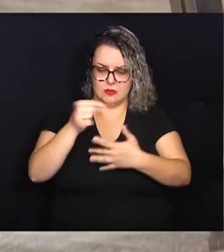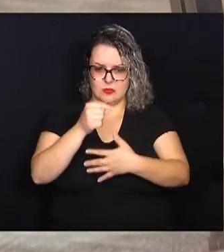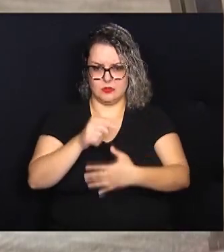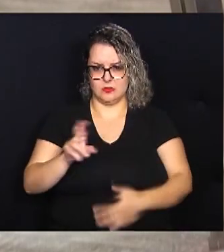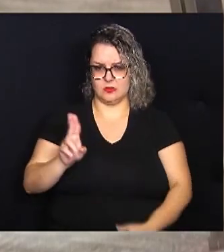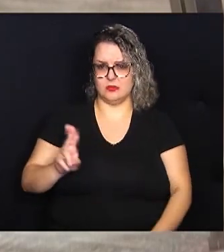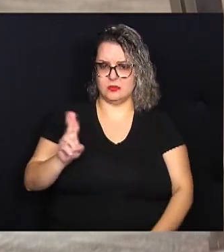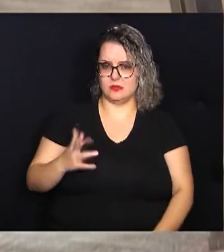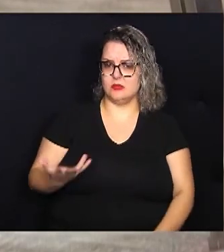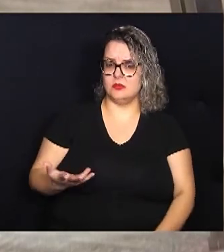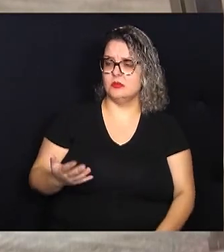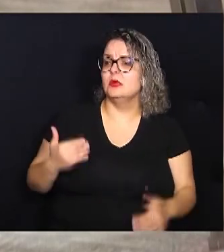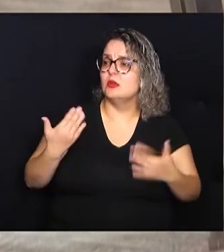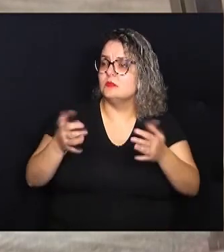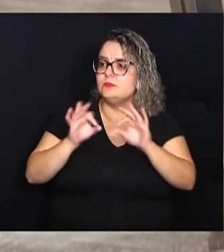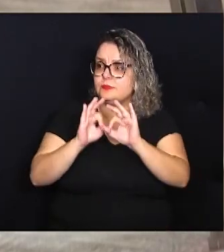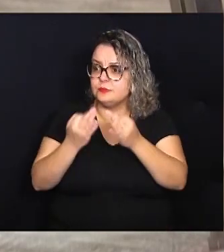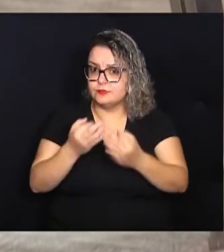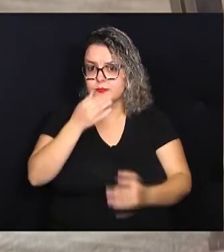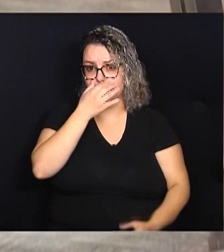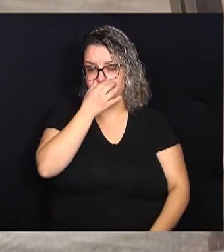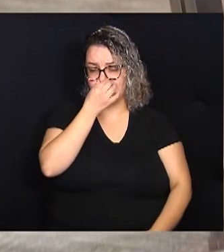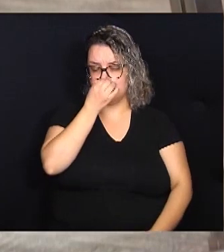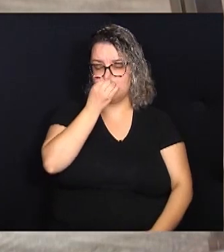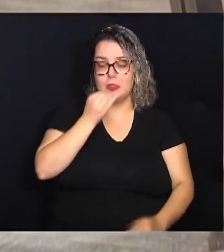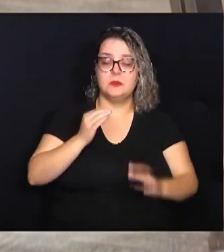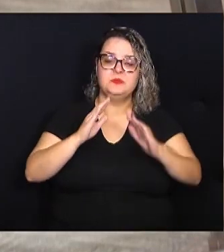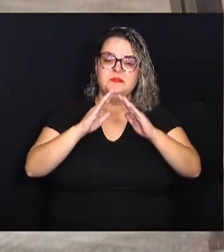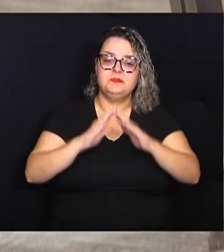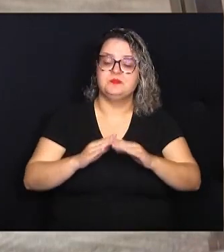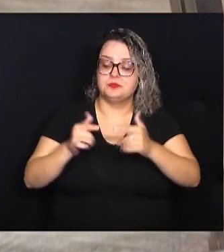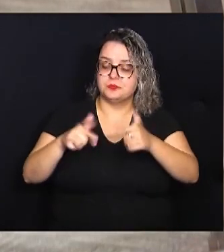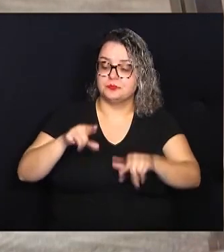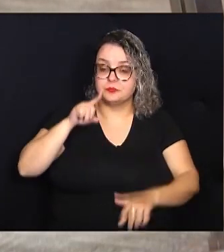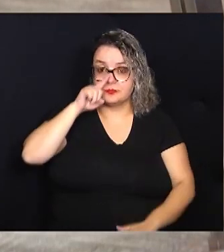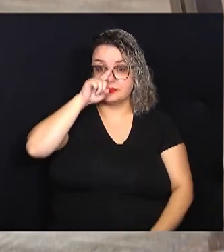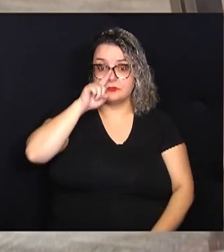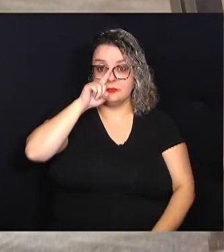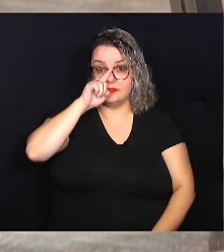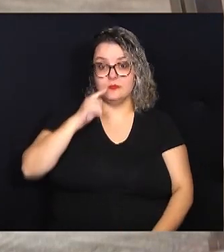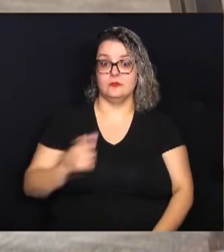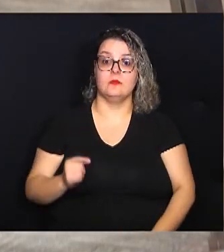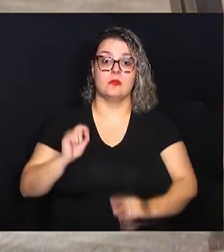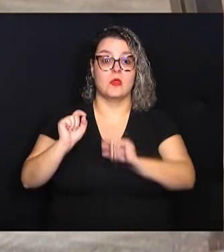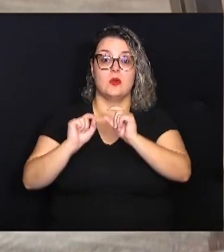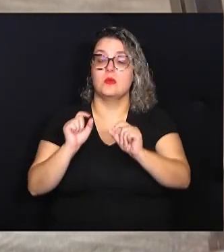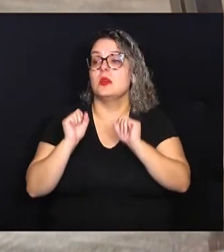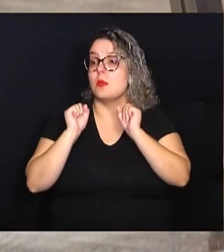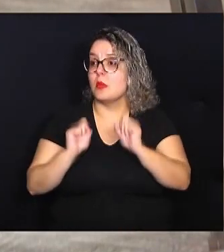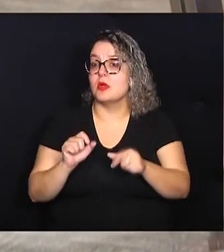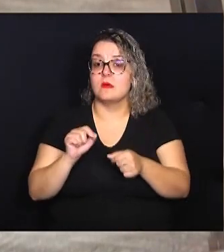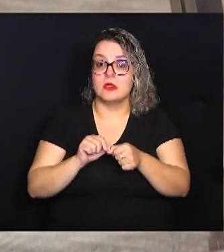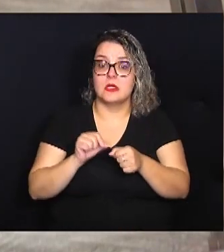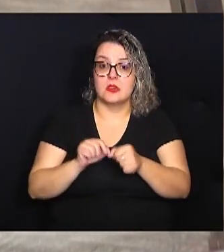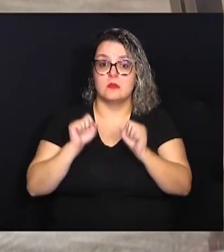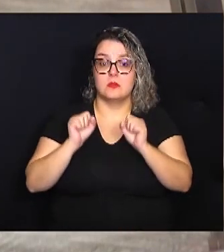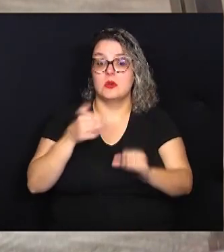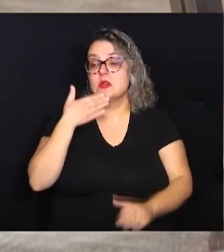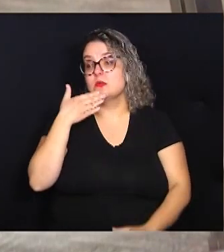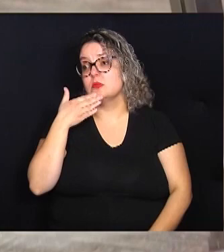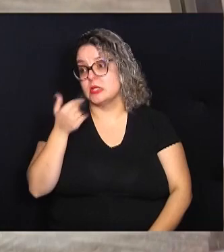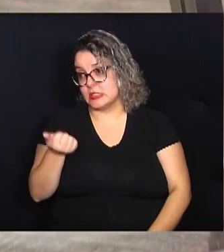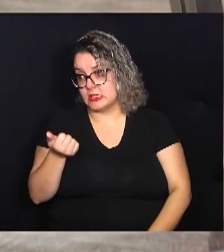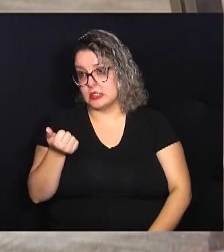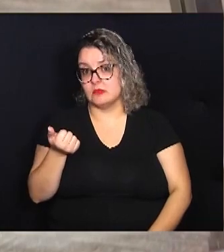aplicados, quais são as famílias que estão morando em lugares de risco, o que se pode fazer para que nós possamos melhorar